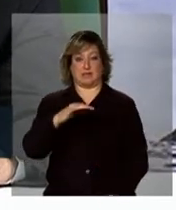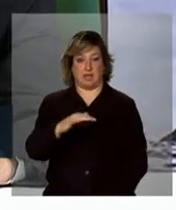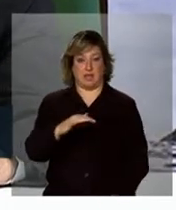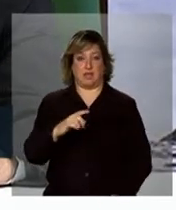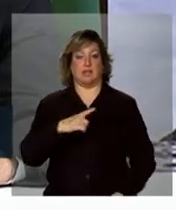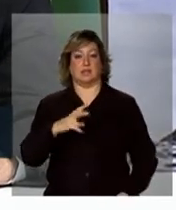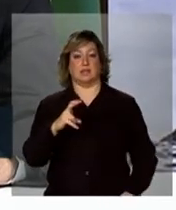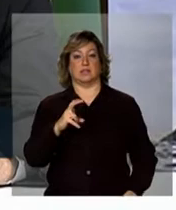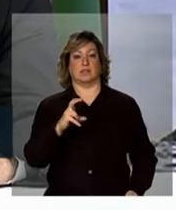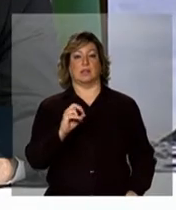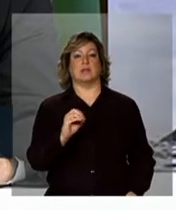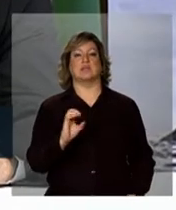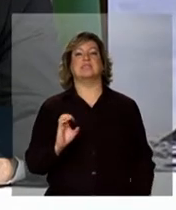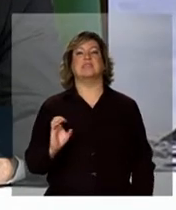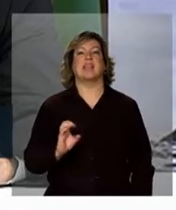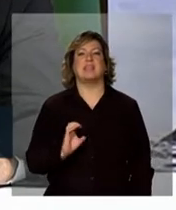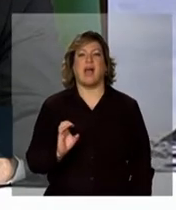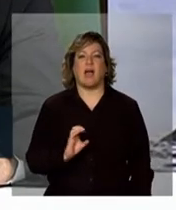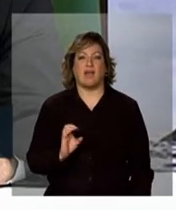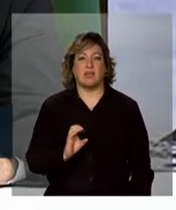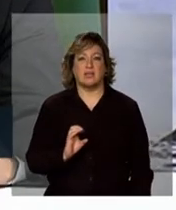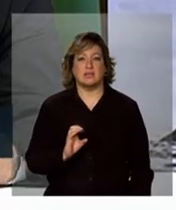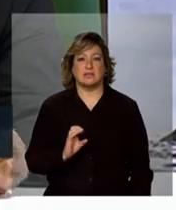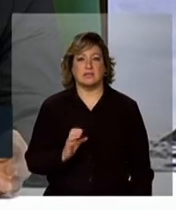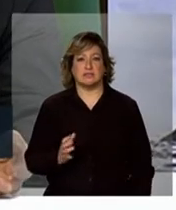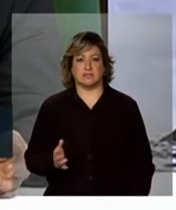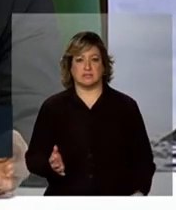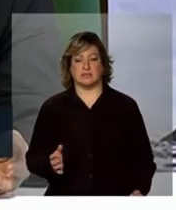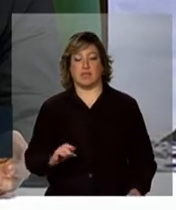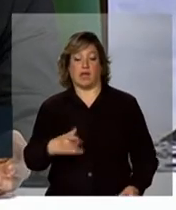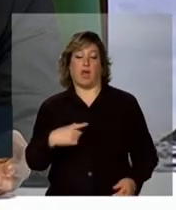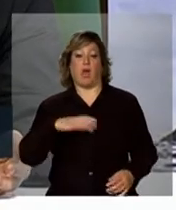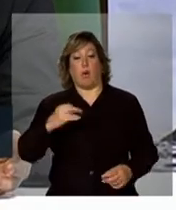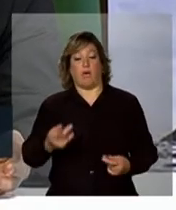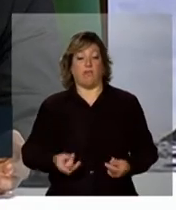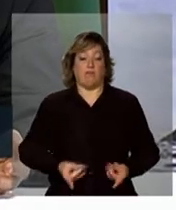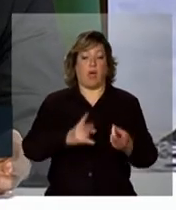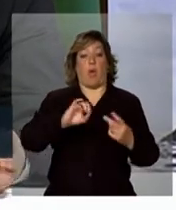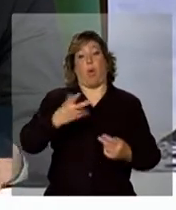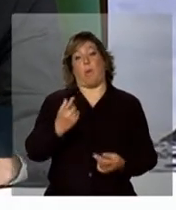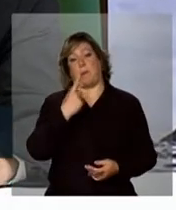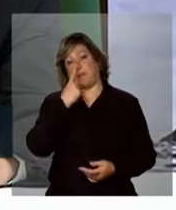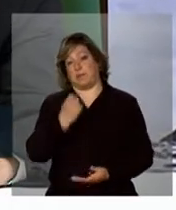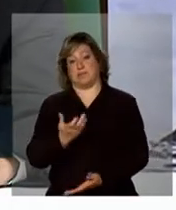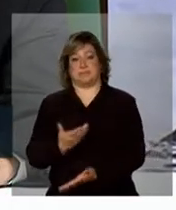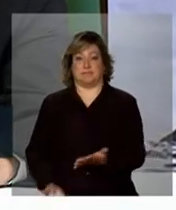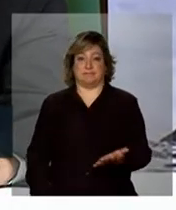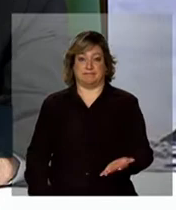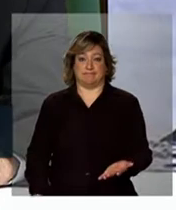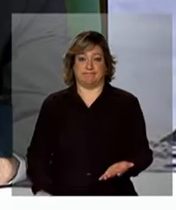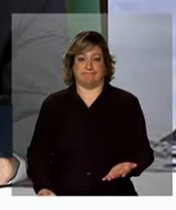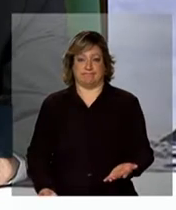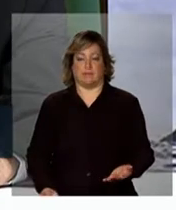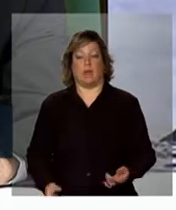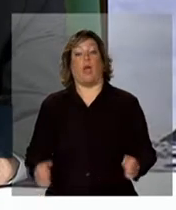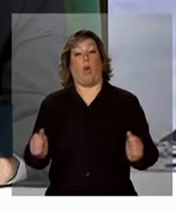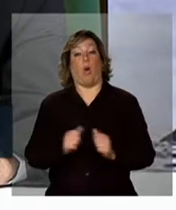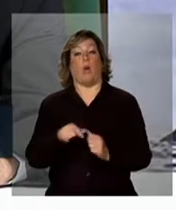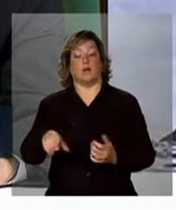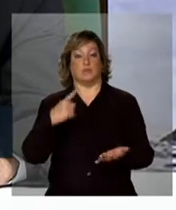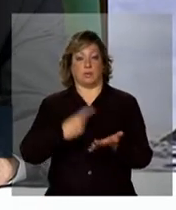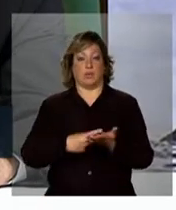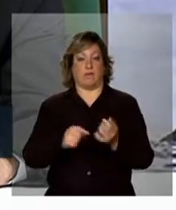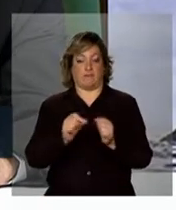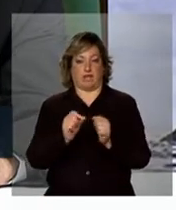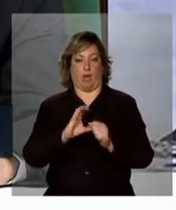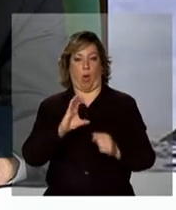a 50 centavos. Ou vende ou perde, ou estraga. Com o acordo que fizemos com a